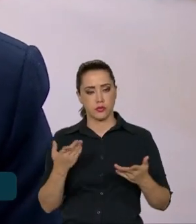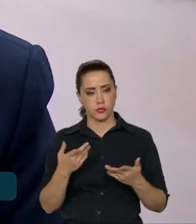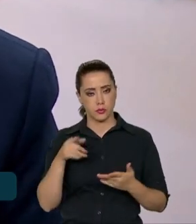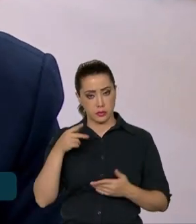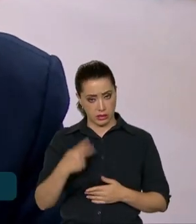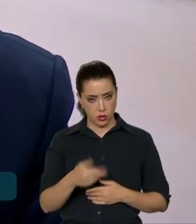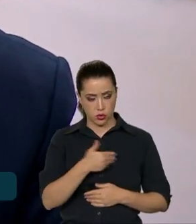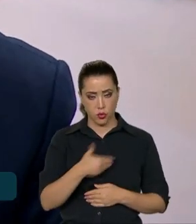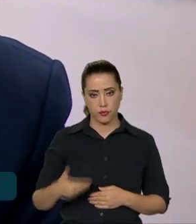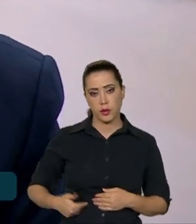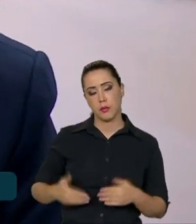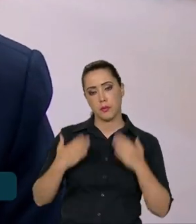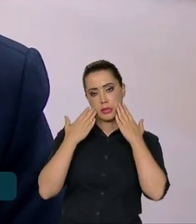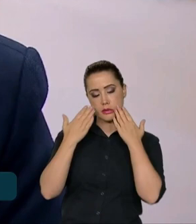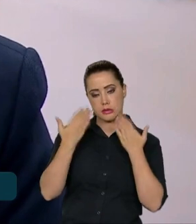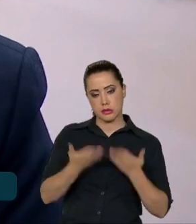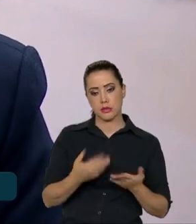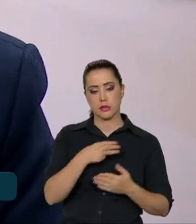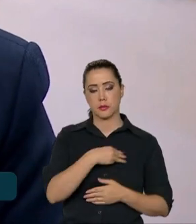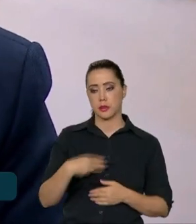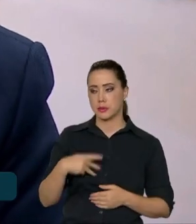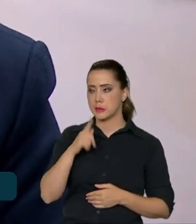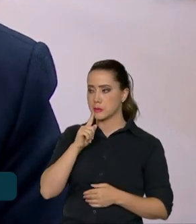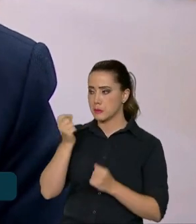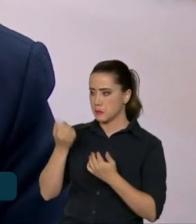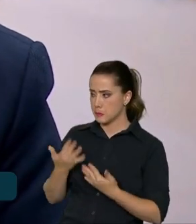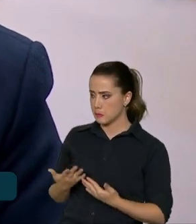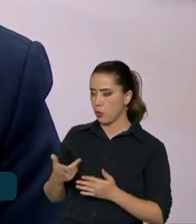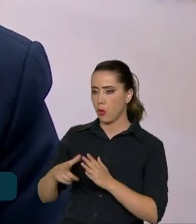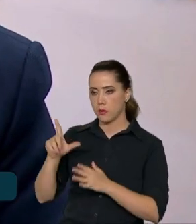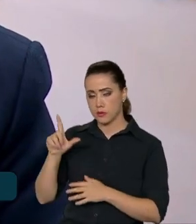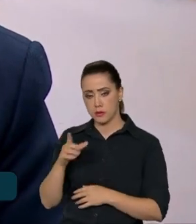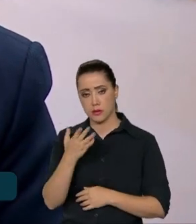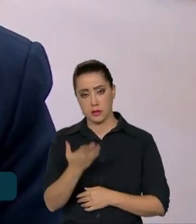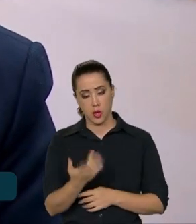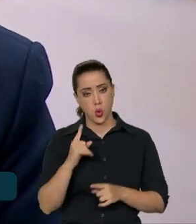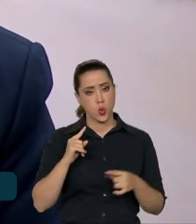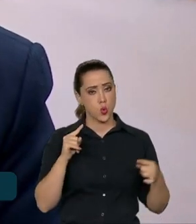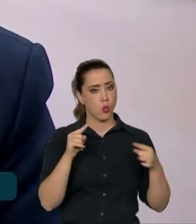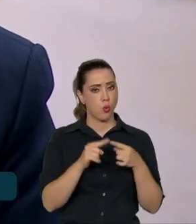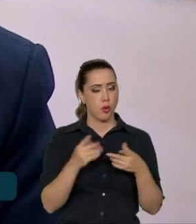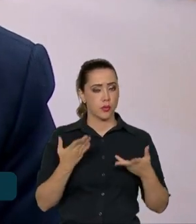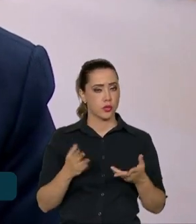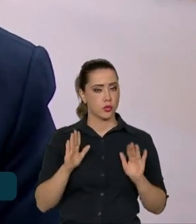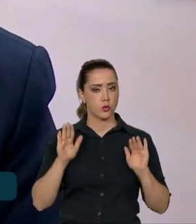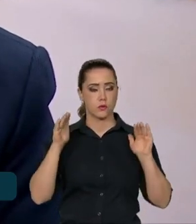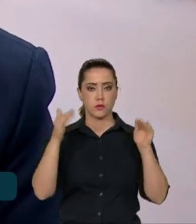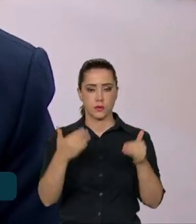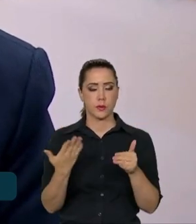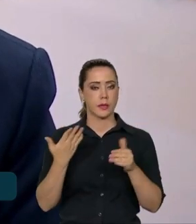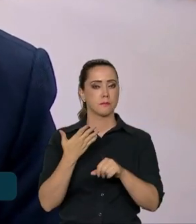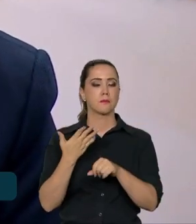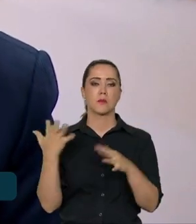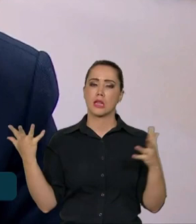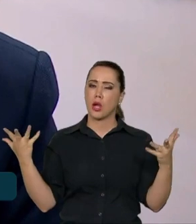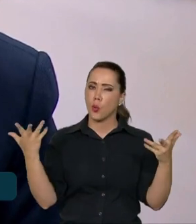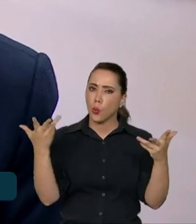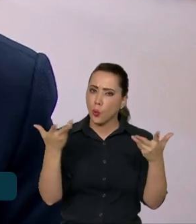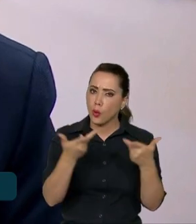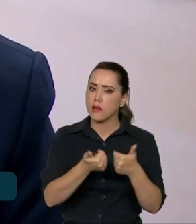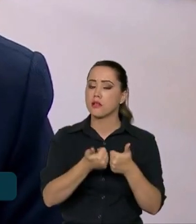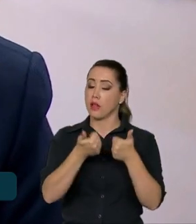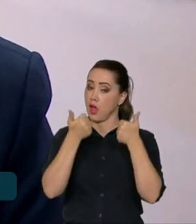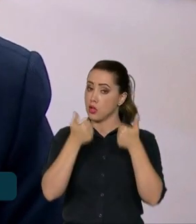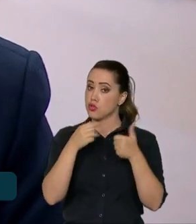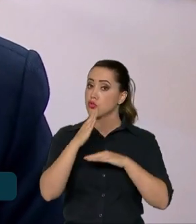governo, já apresentado aqui pela ministra, com o objetivo de focar na qualidade da formação dos